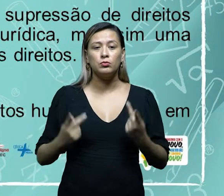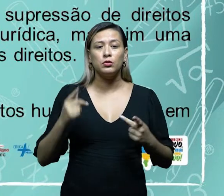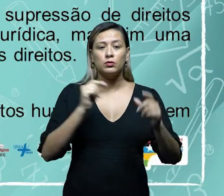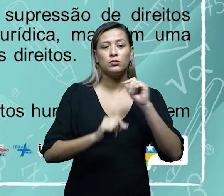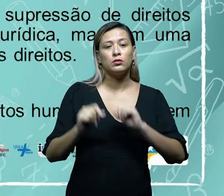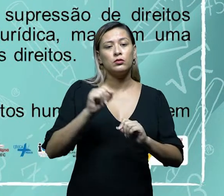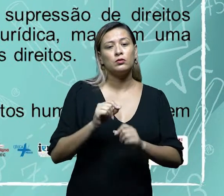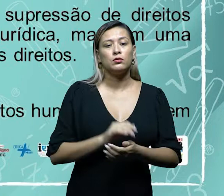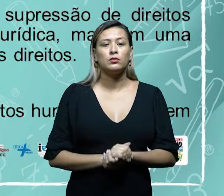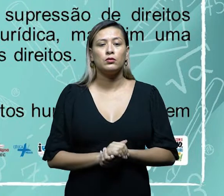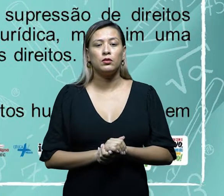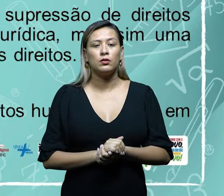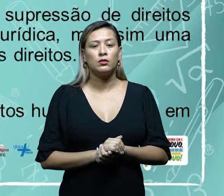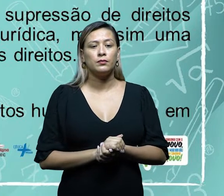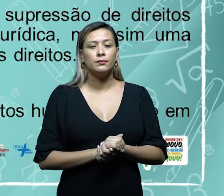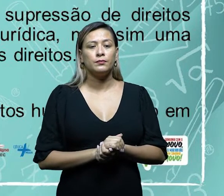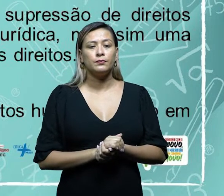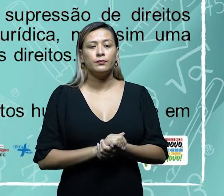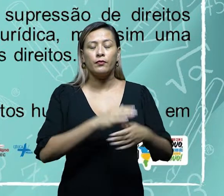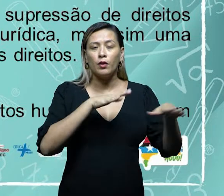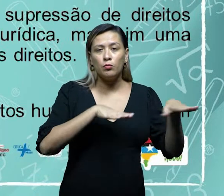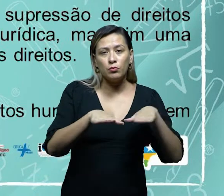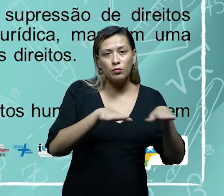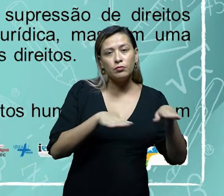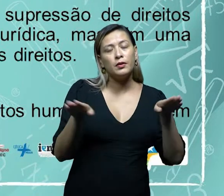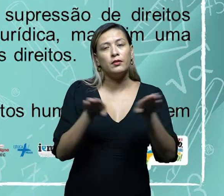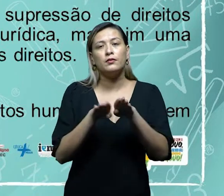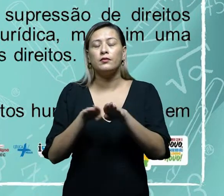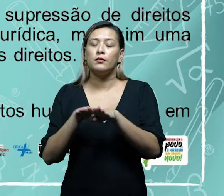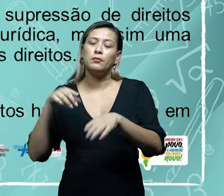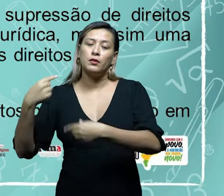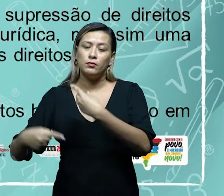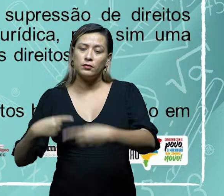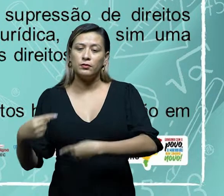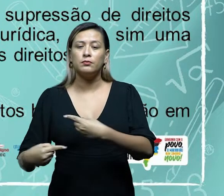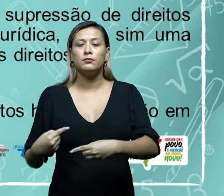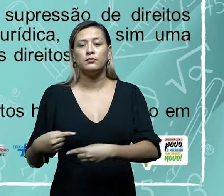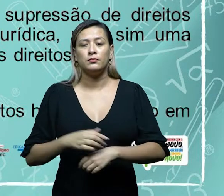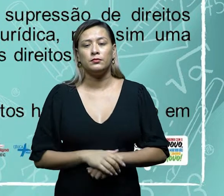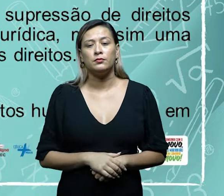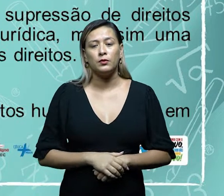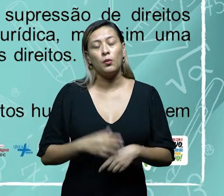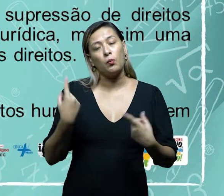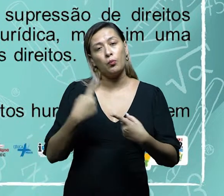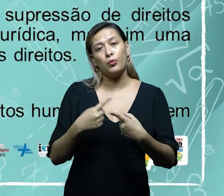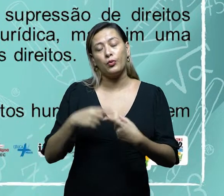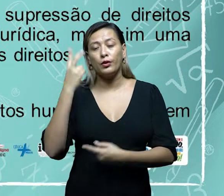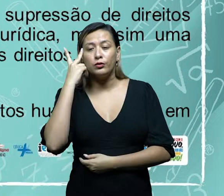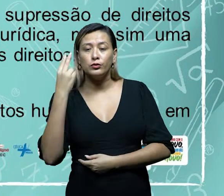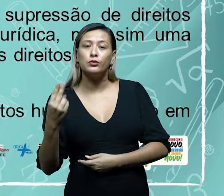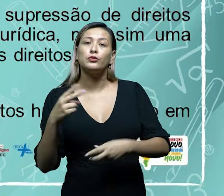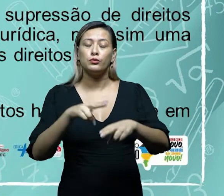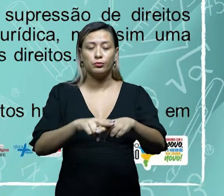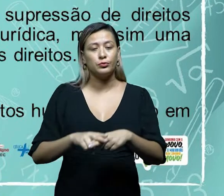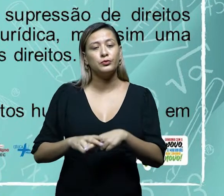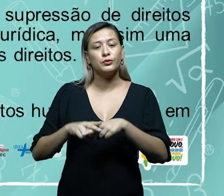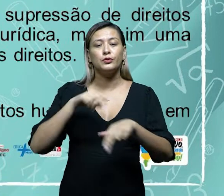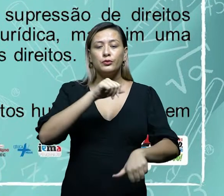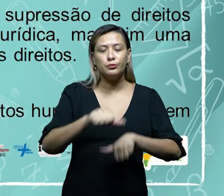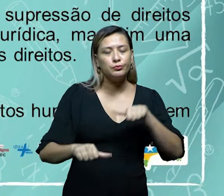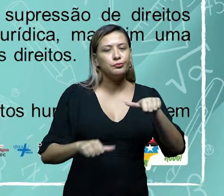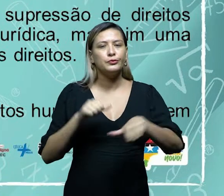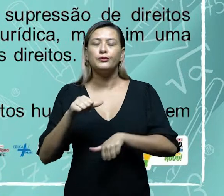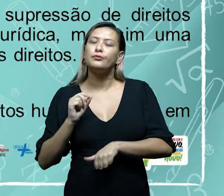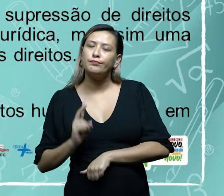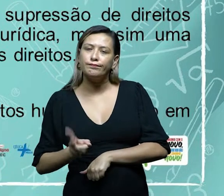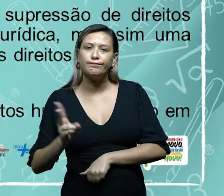dinamismo. Então, por serem históricos, né, os direitos humanos, eles estão em constante modificação. Eles